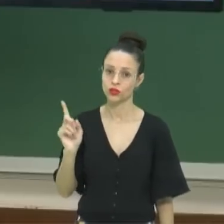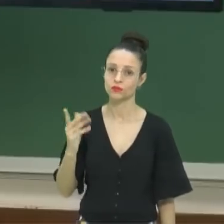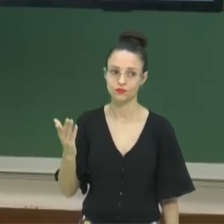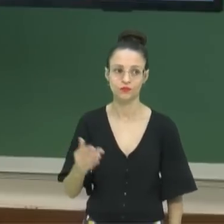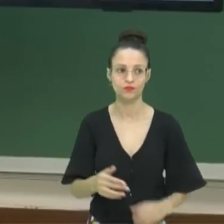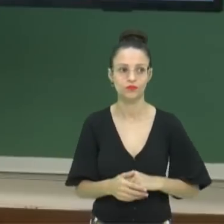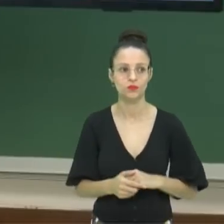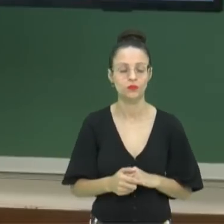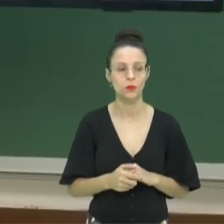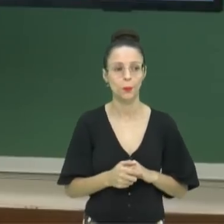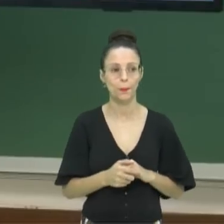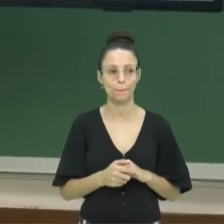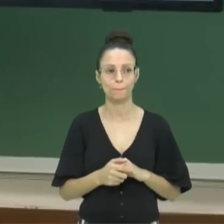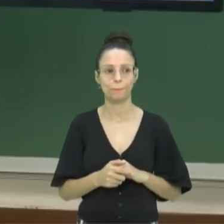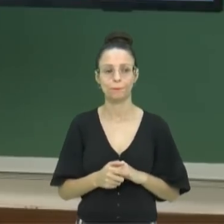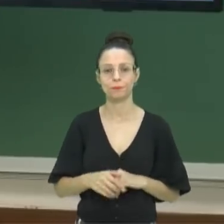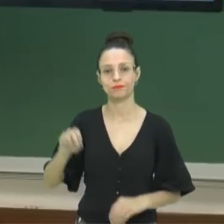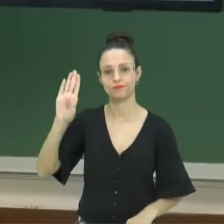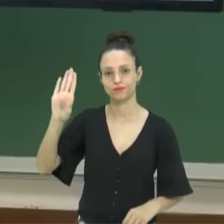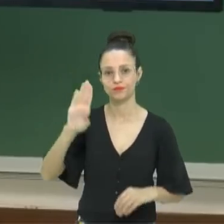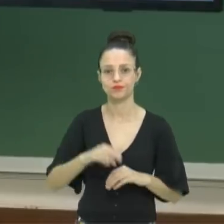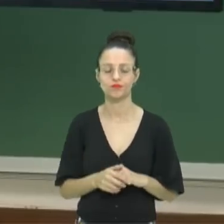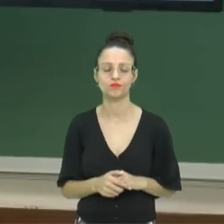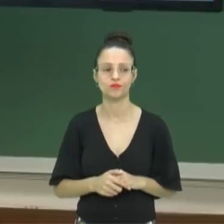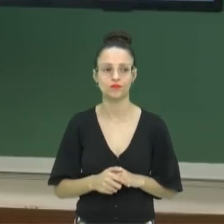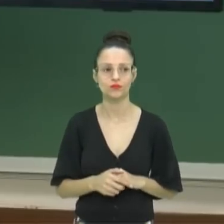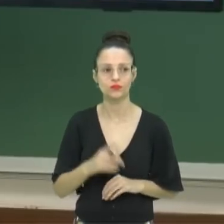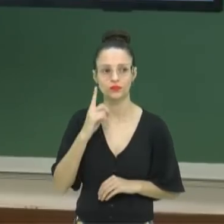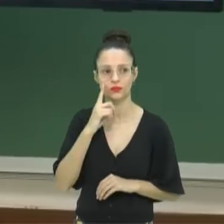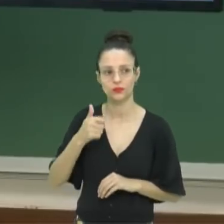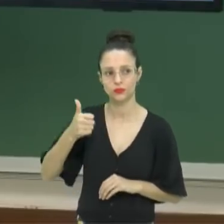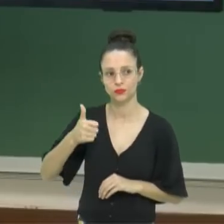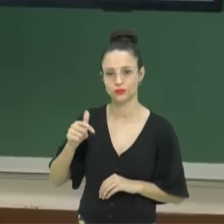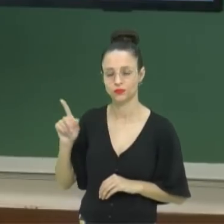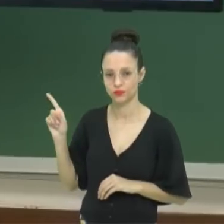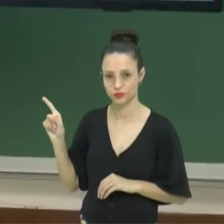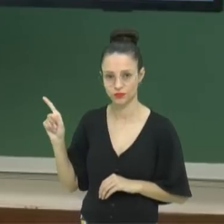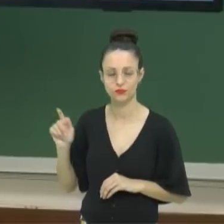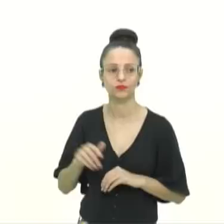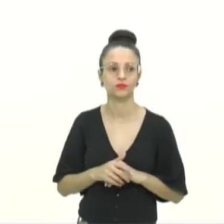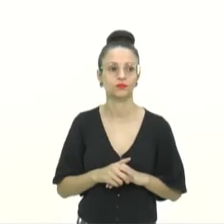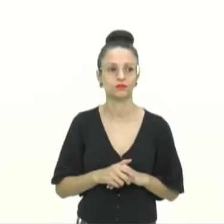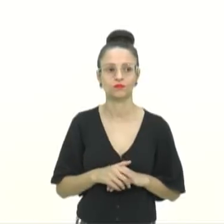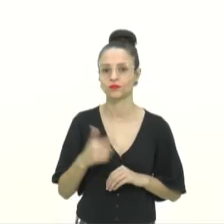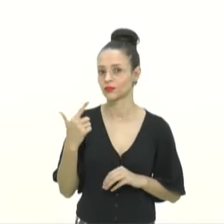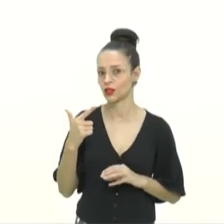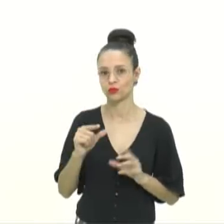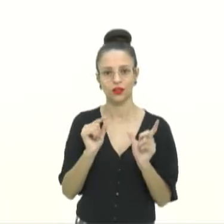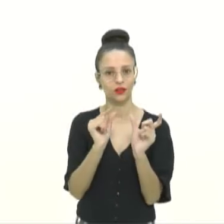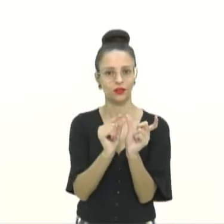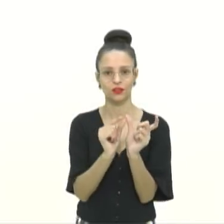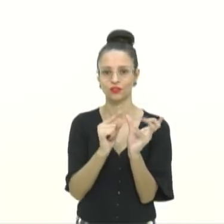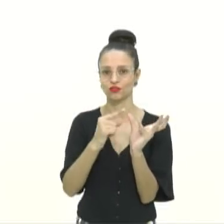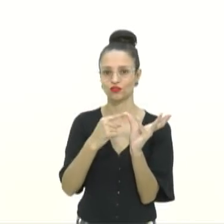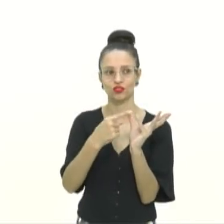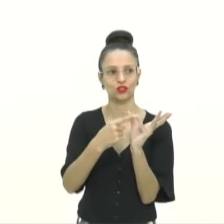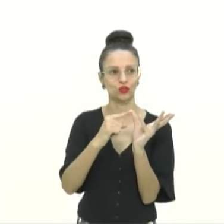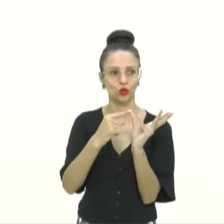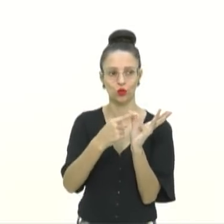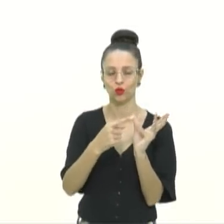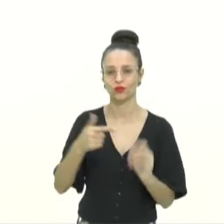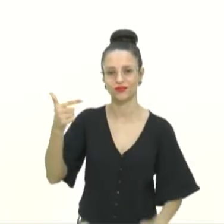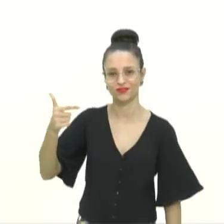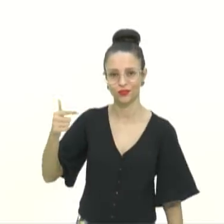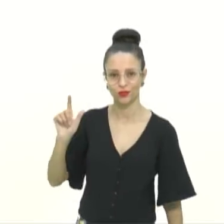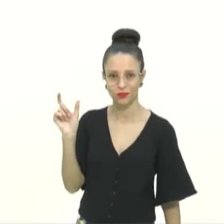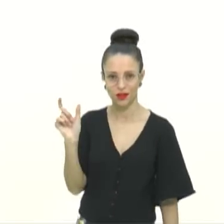pessoal? Letra B. Cuidado, não tem ditongo.